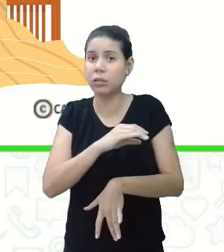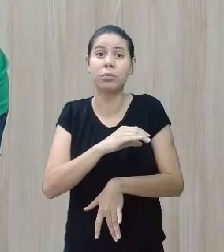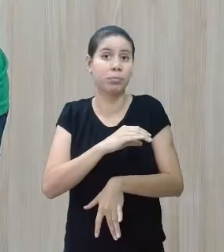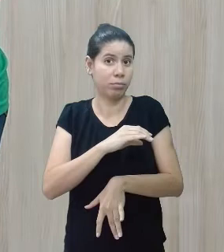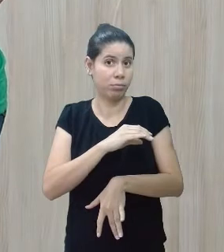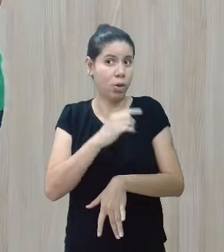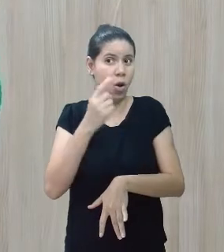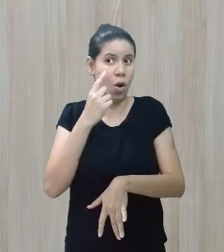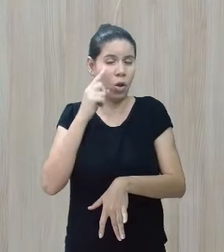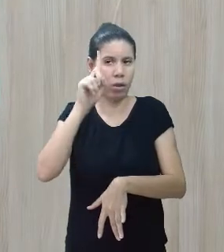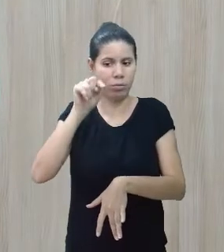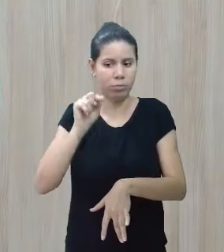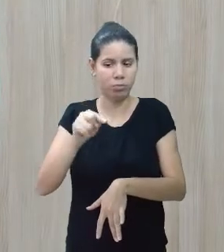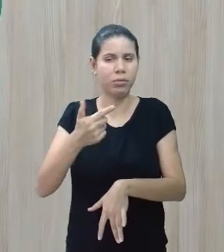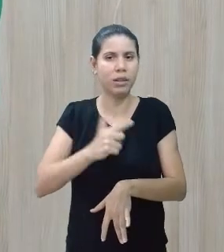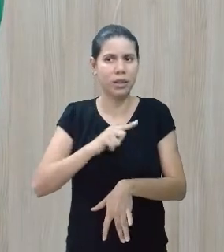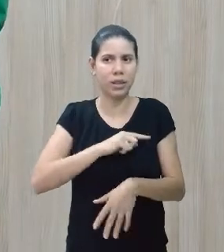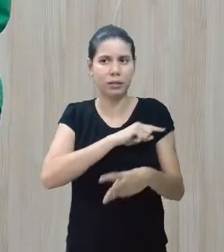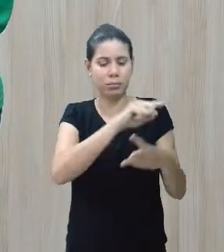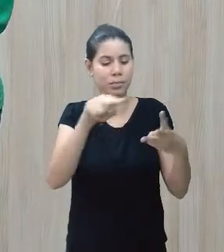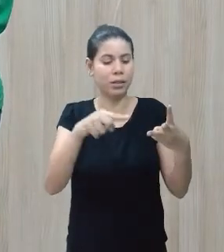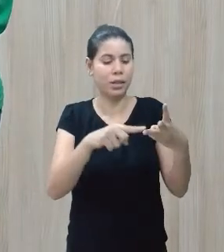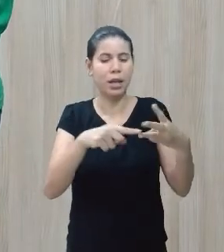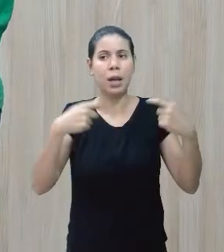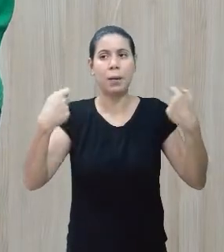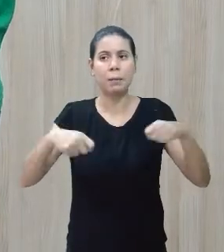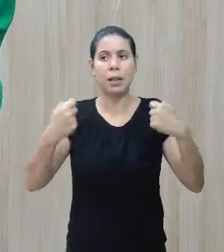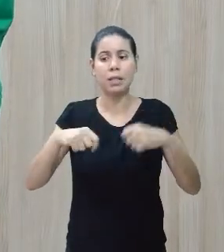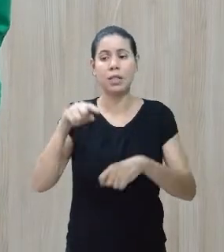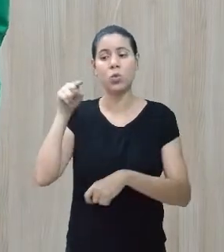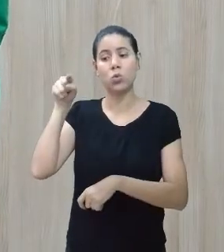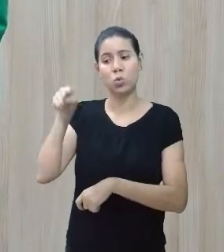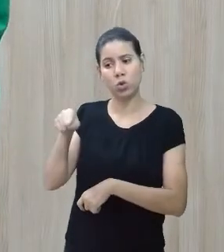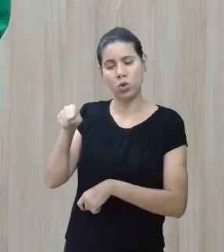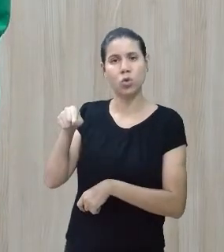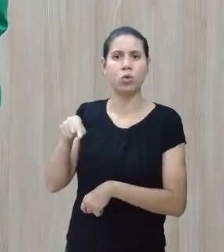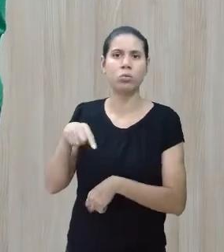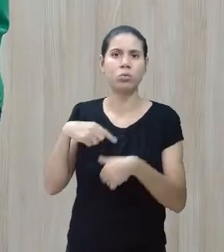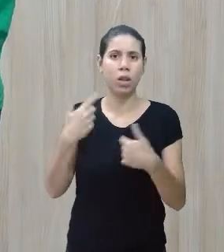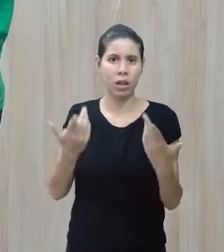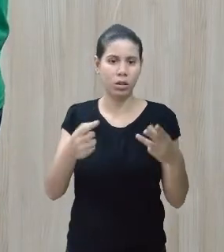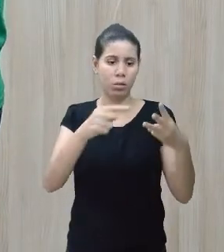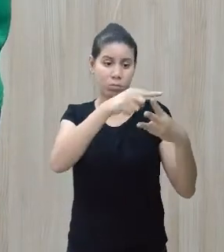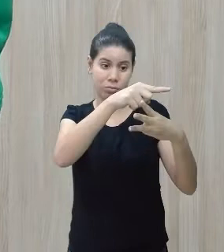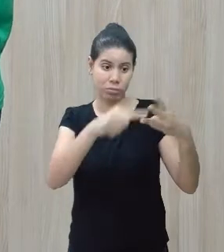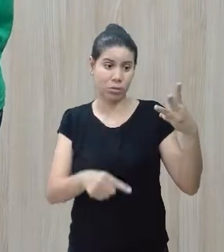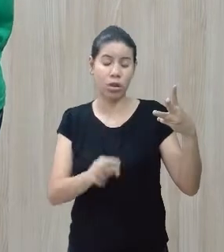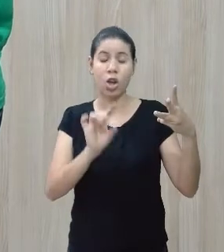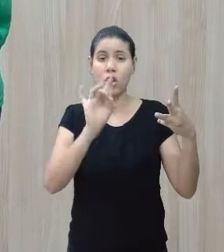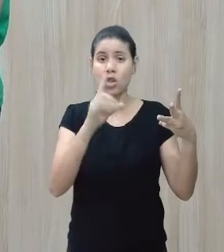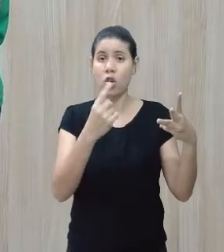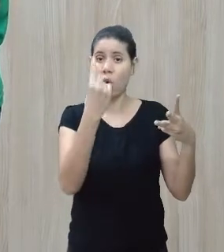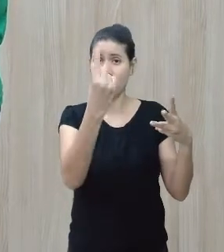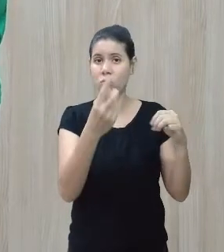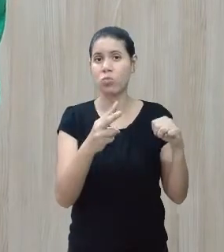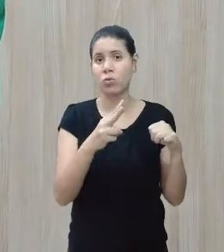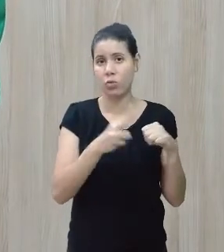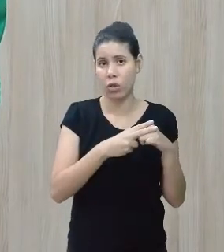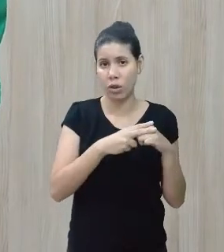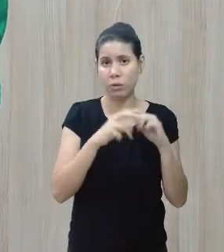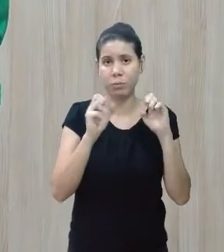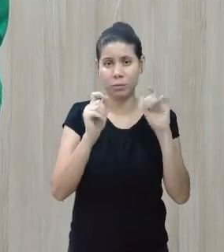Olha a exclamação. E preciso disto. Então, a gente só tem apenas um período, tá certo? Então, ele